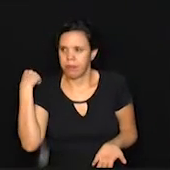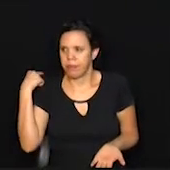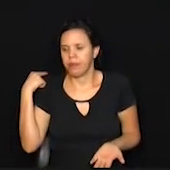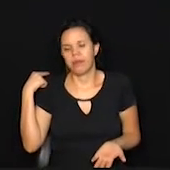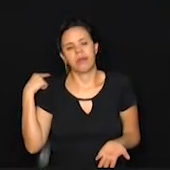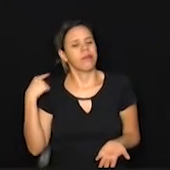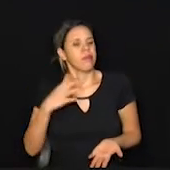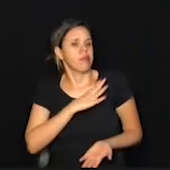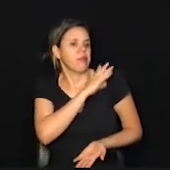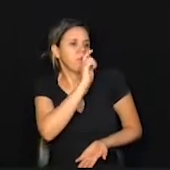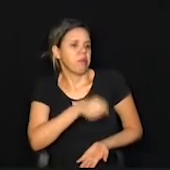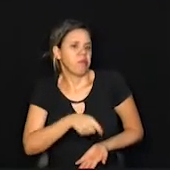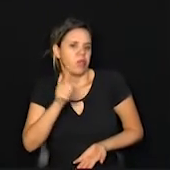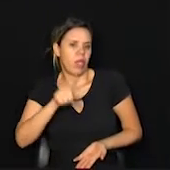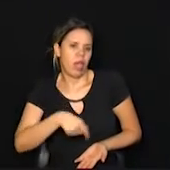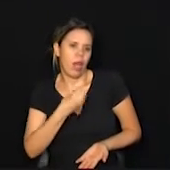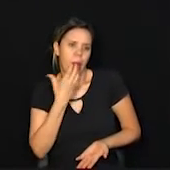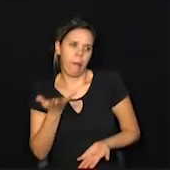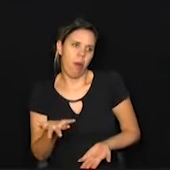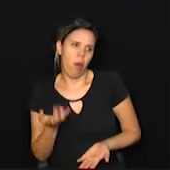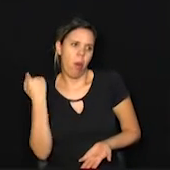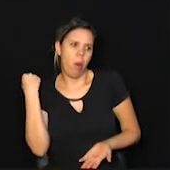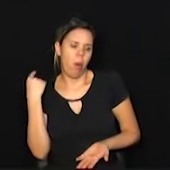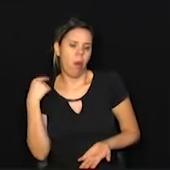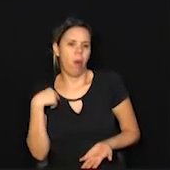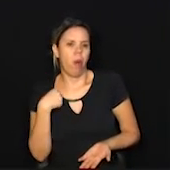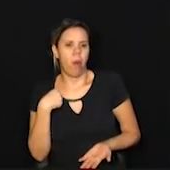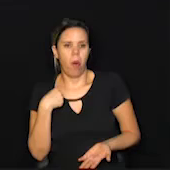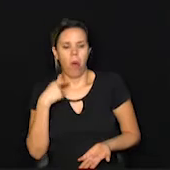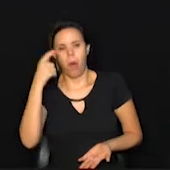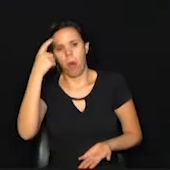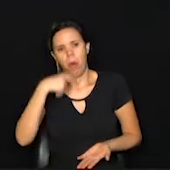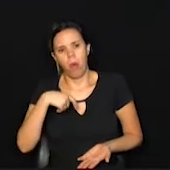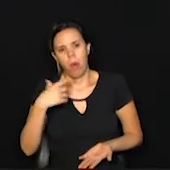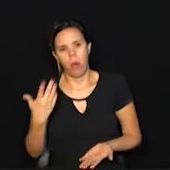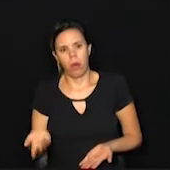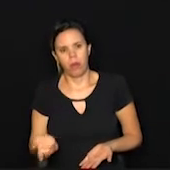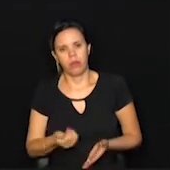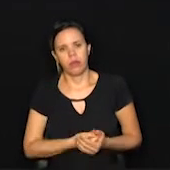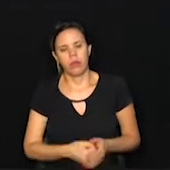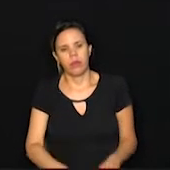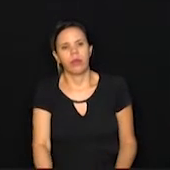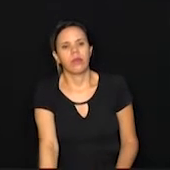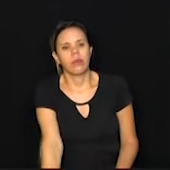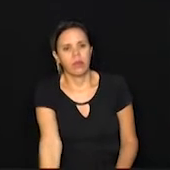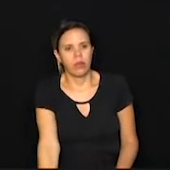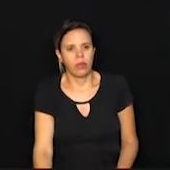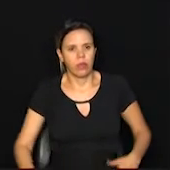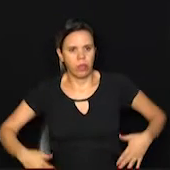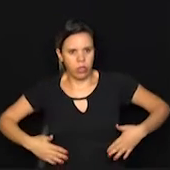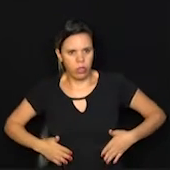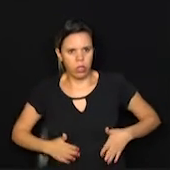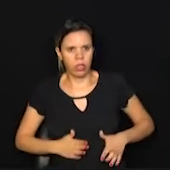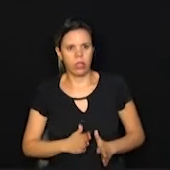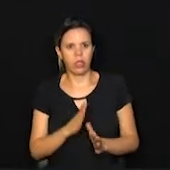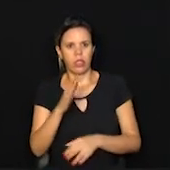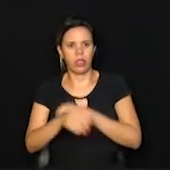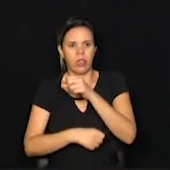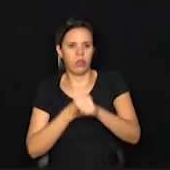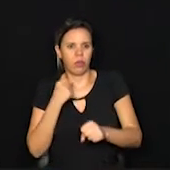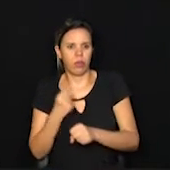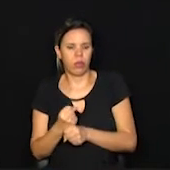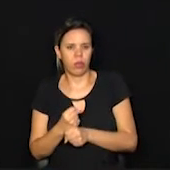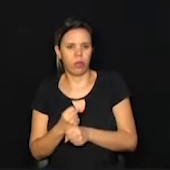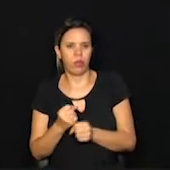da ditadura era bom né bom eu rolo nas Inoã da ditadura